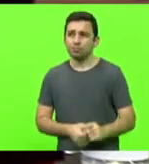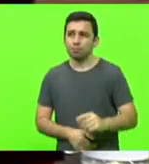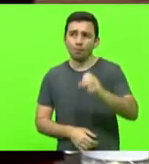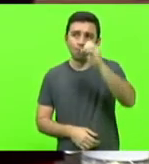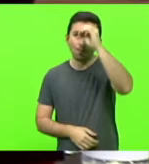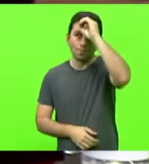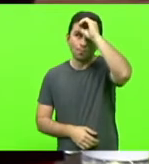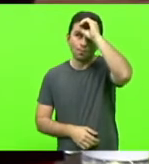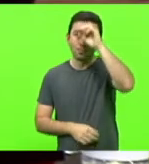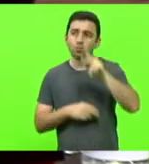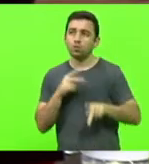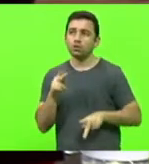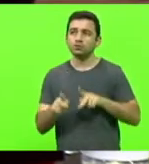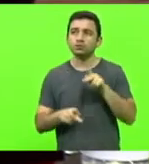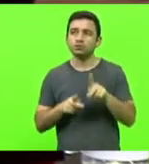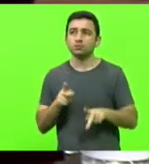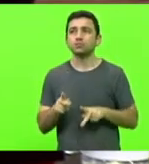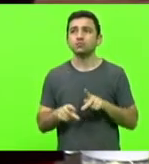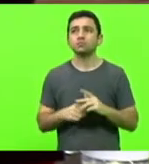da população,